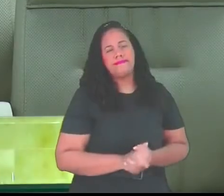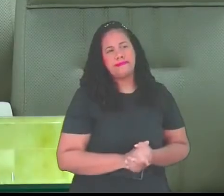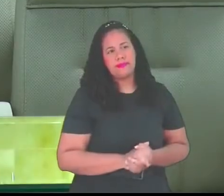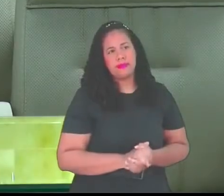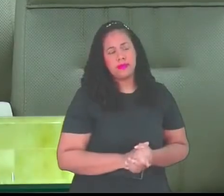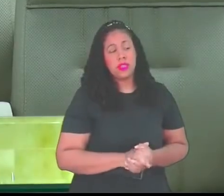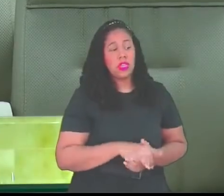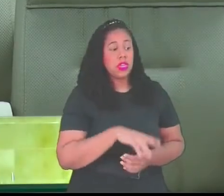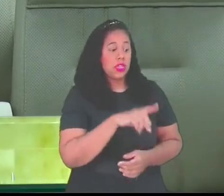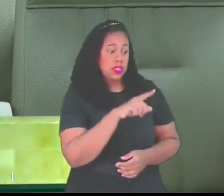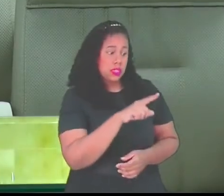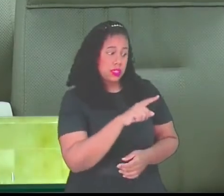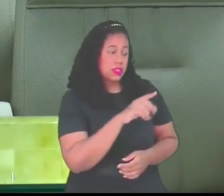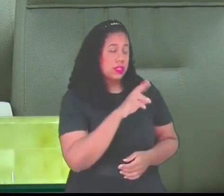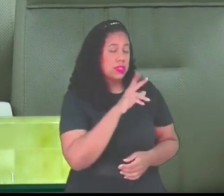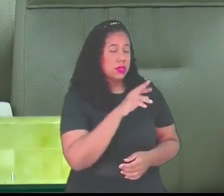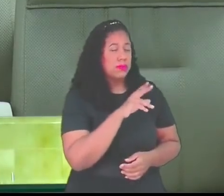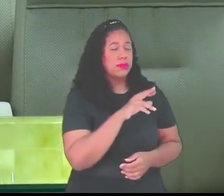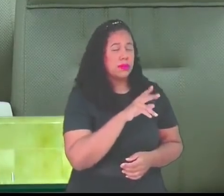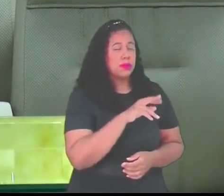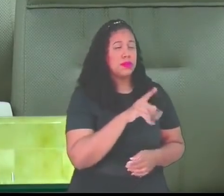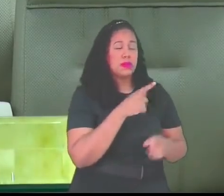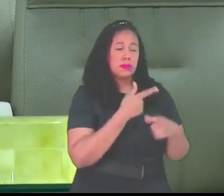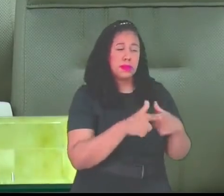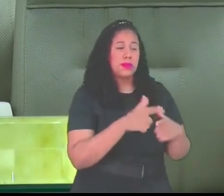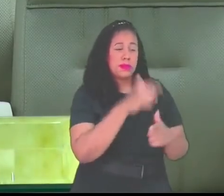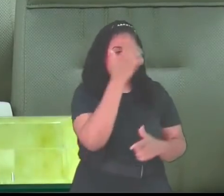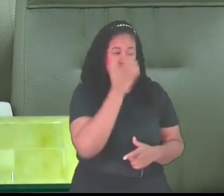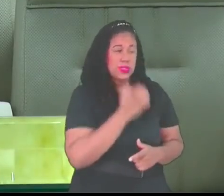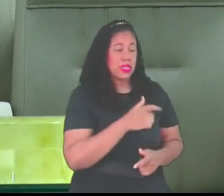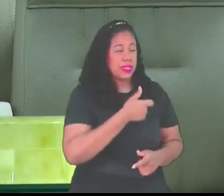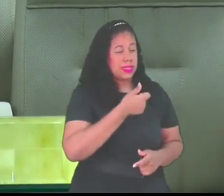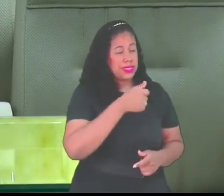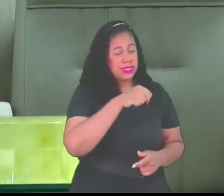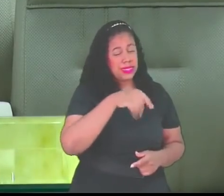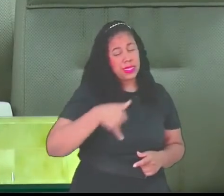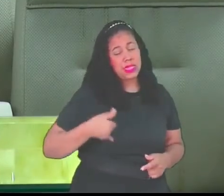Seu irmão está com um problema muito sério. Ele, com 17 anos, foi detectado